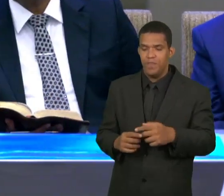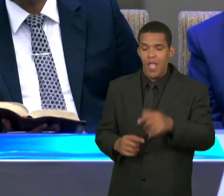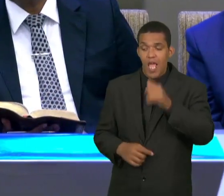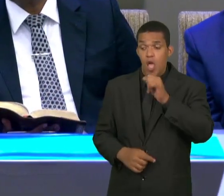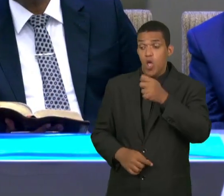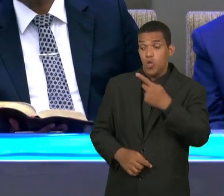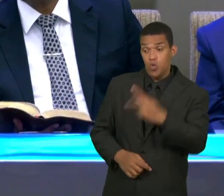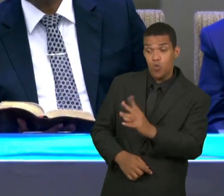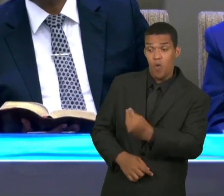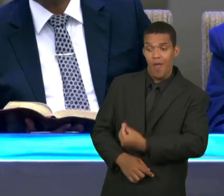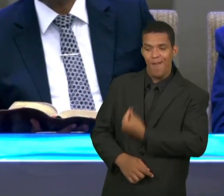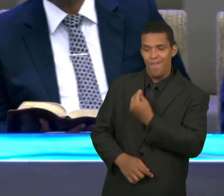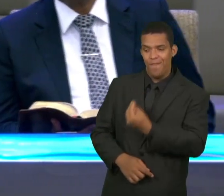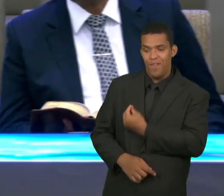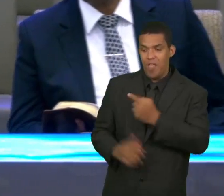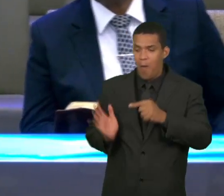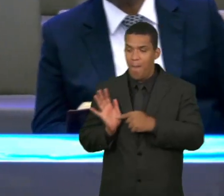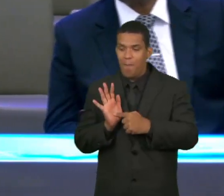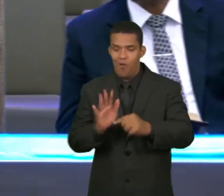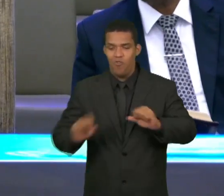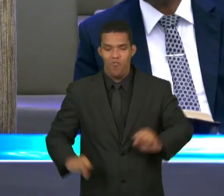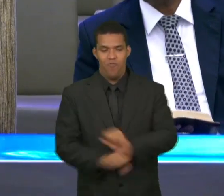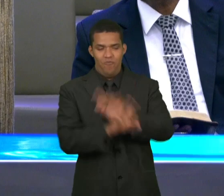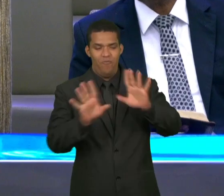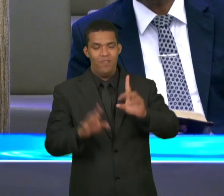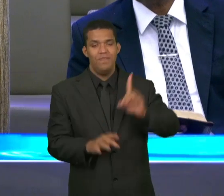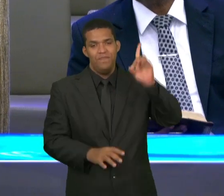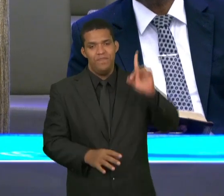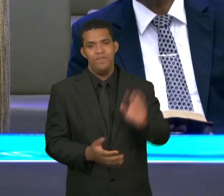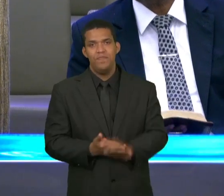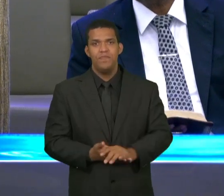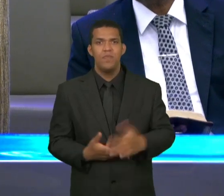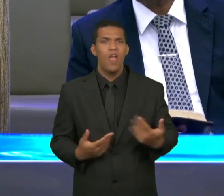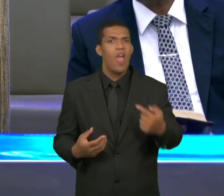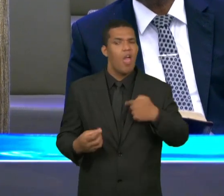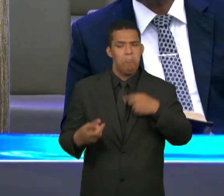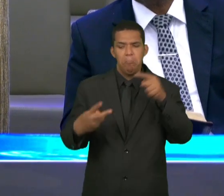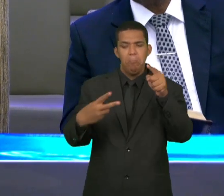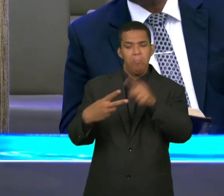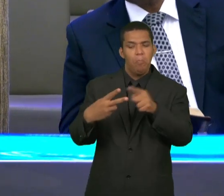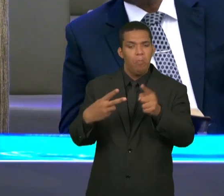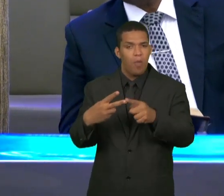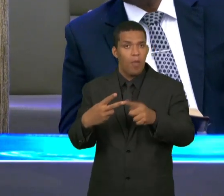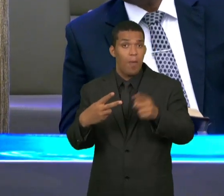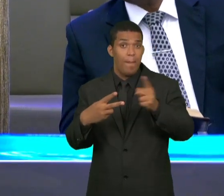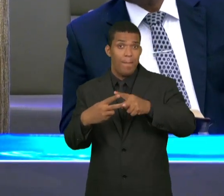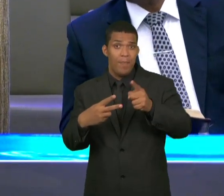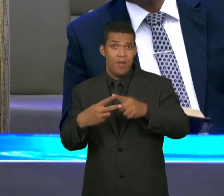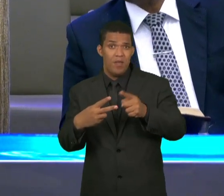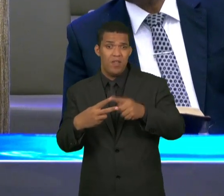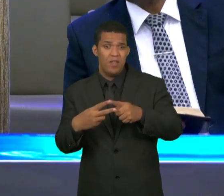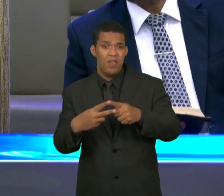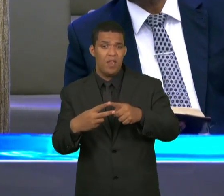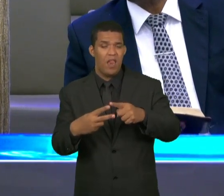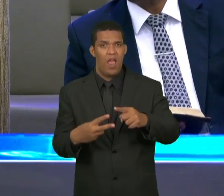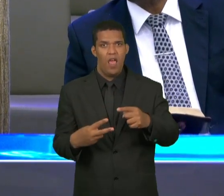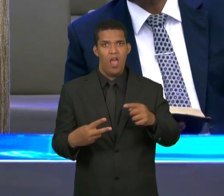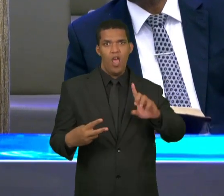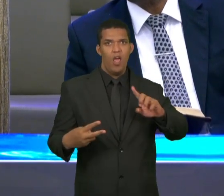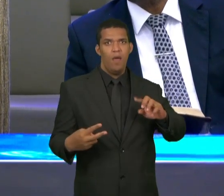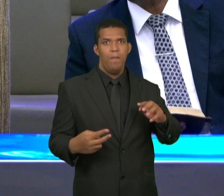e mostrar em ti o meu poder. Eu vejo aí duas finalidades do propósito de Deus. Primeiro, nunca é para nos